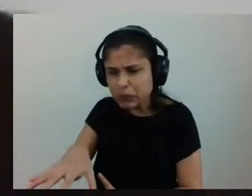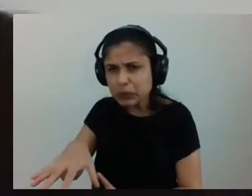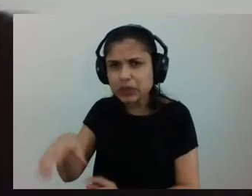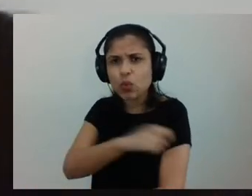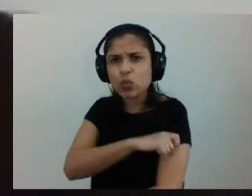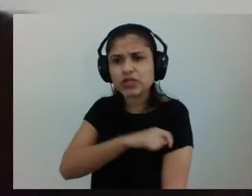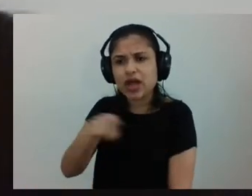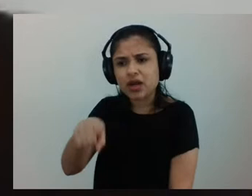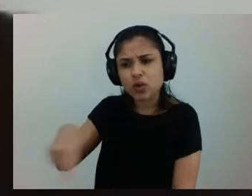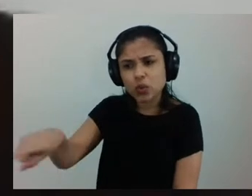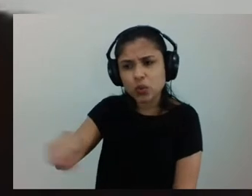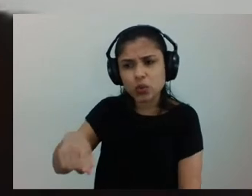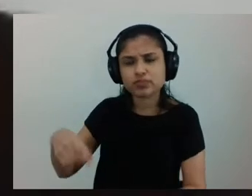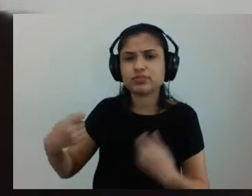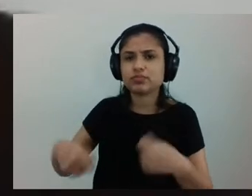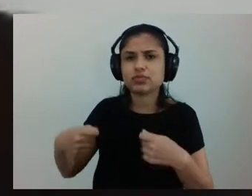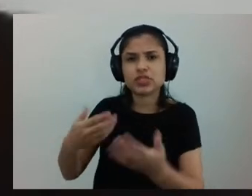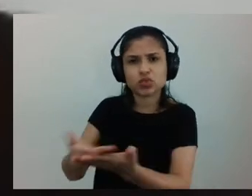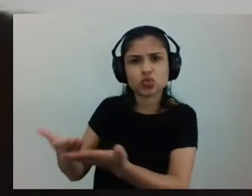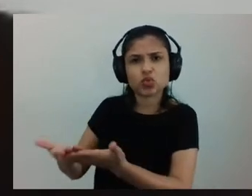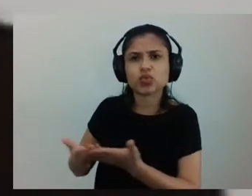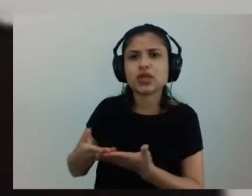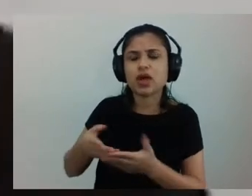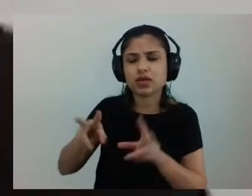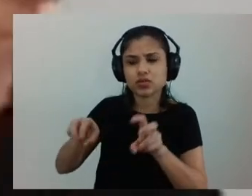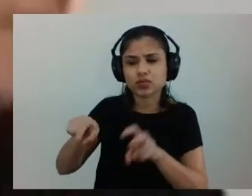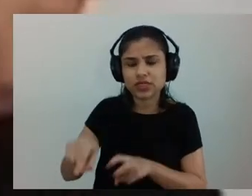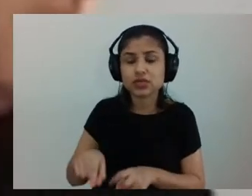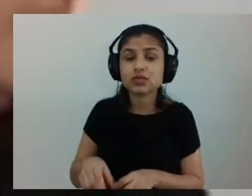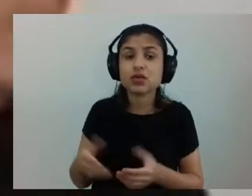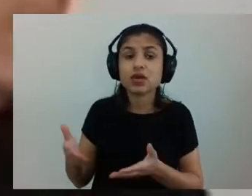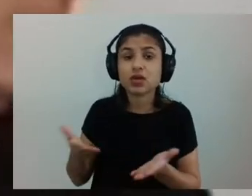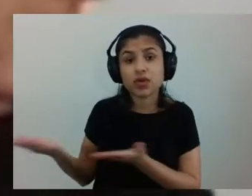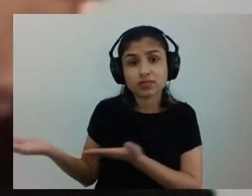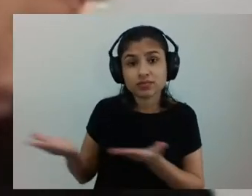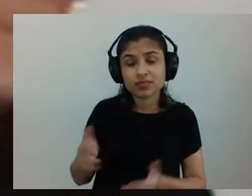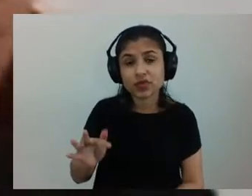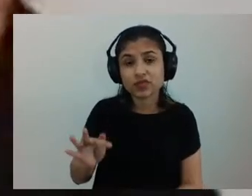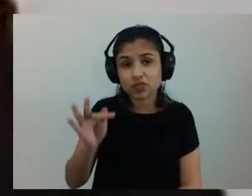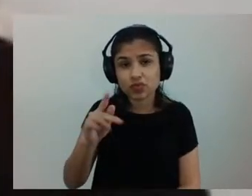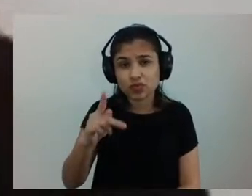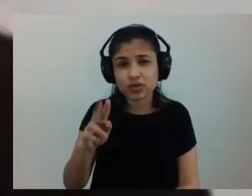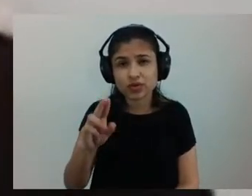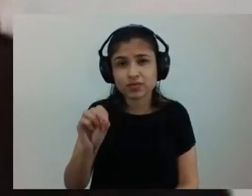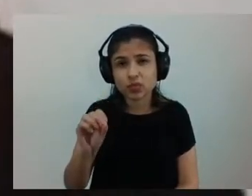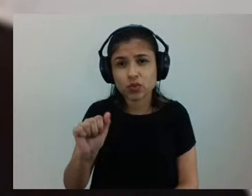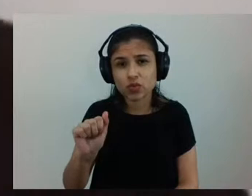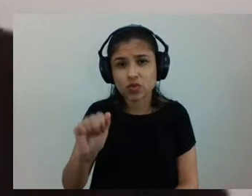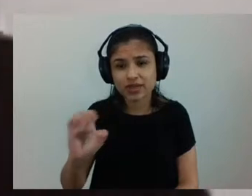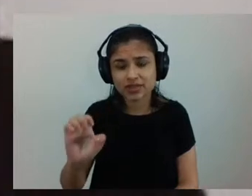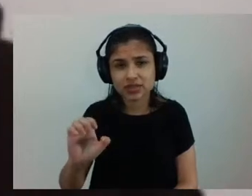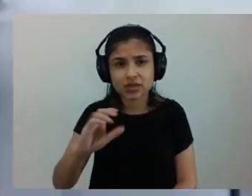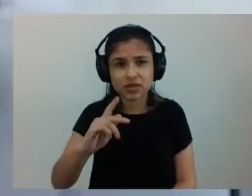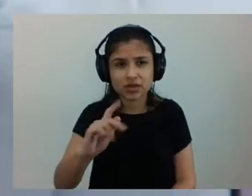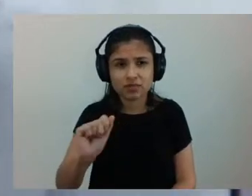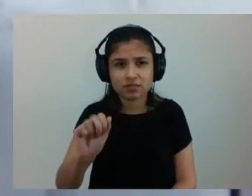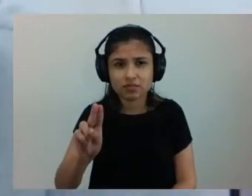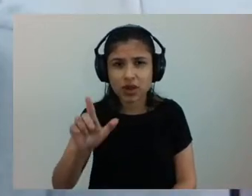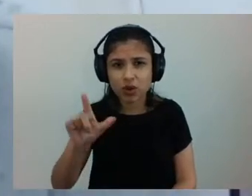muito bem estudado. E eu passo a palavra para nosso futuro PROACE, o Paulo. Pessoal, boa